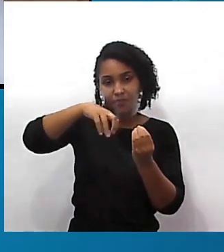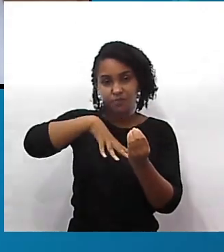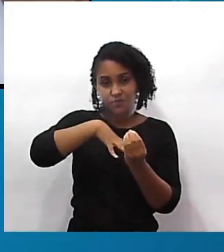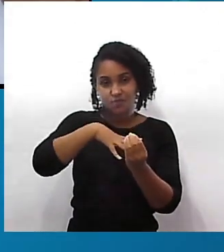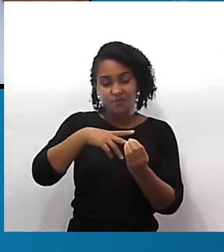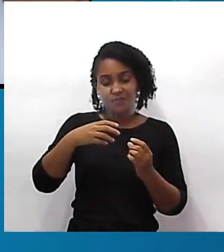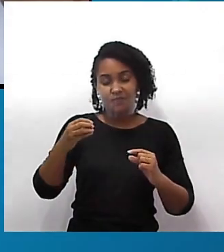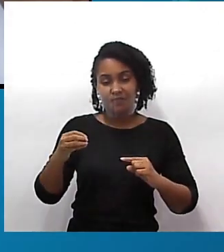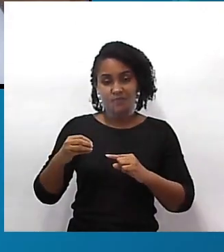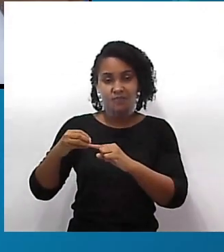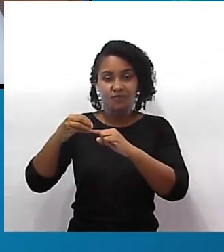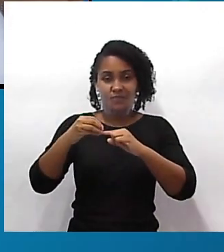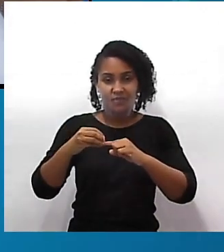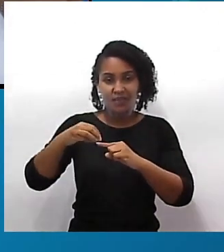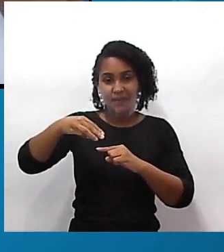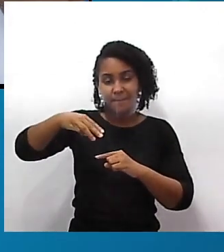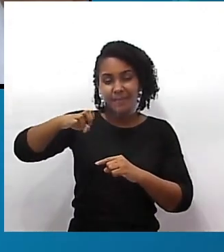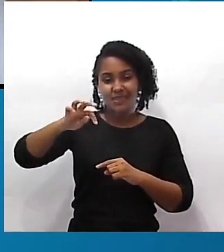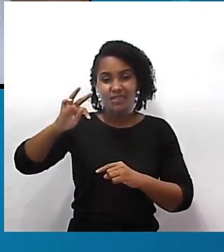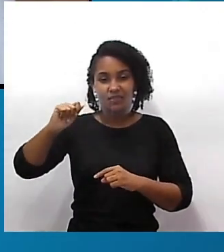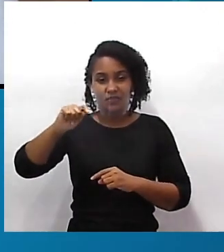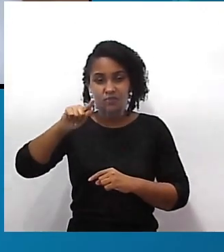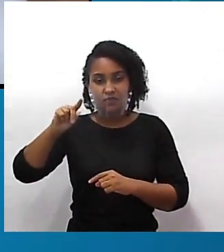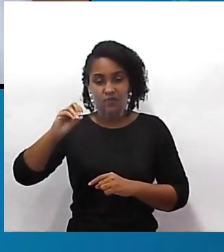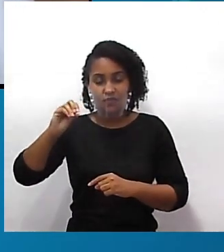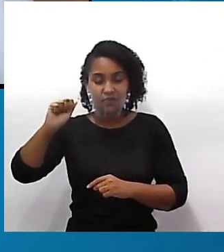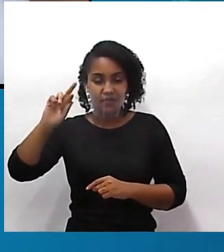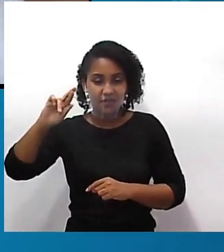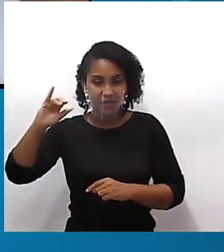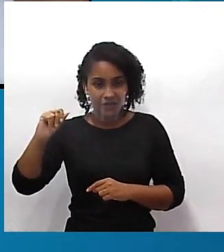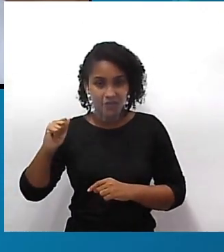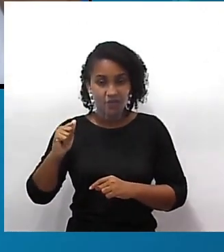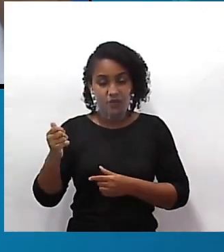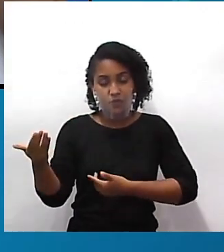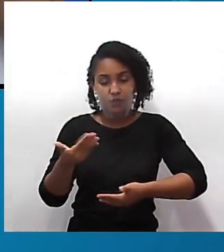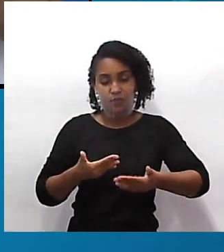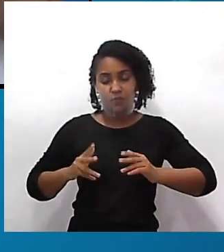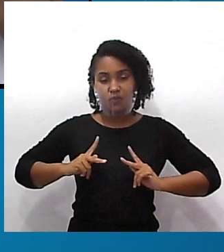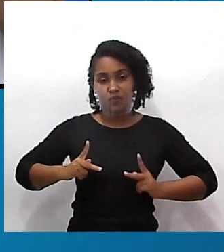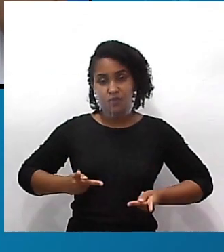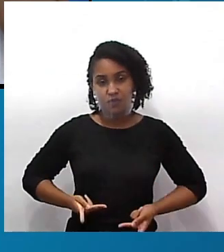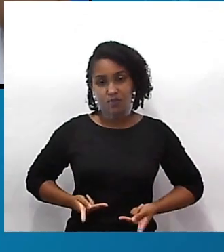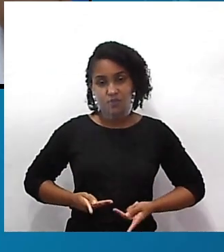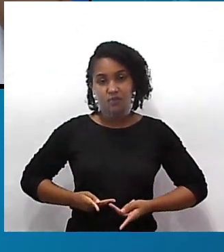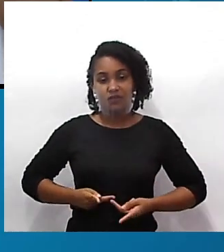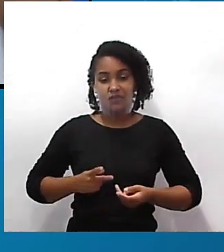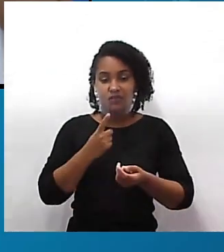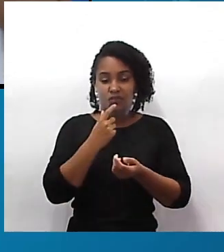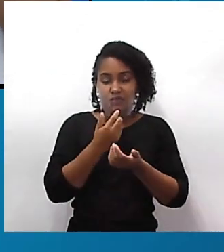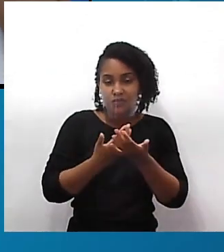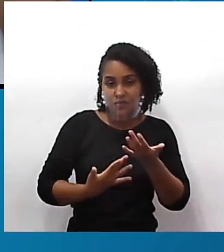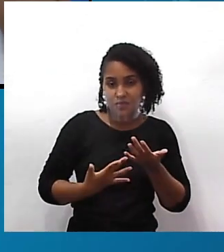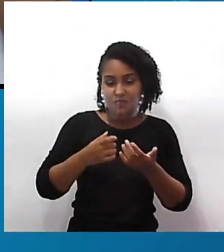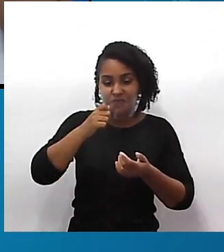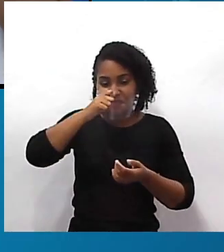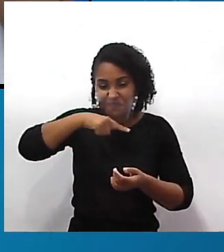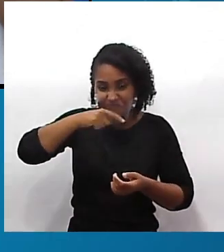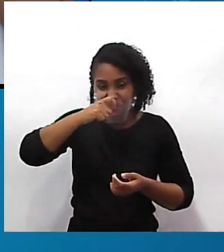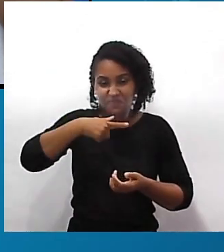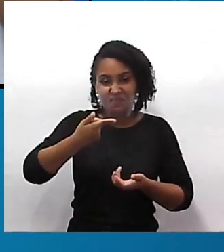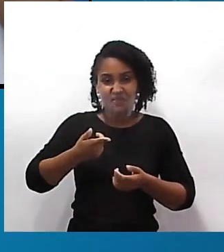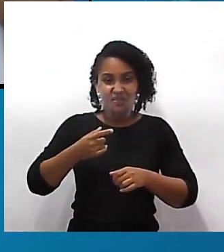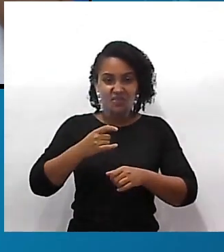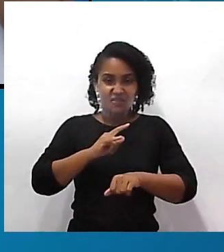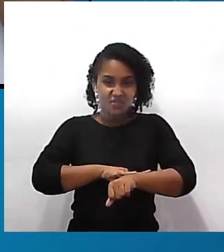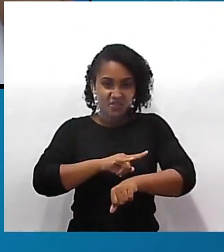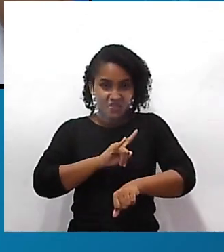próton e metazoários. Com relação aos seres humanos, nós temos sangue, urina, escarros, secreções,